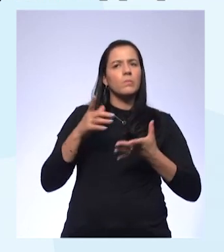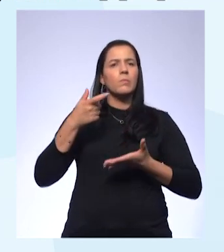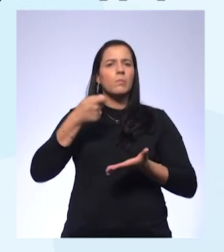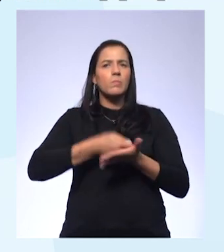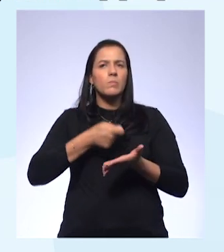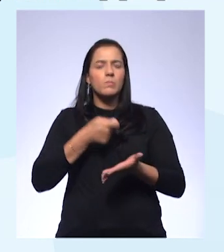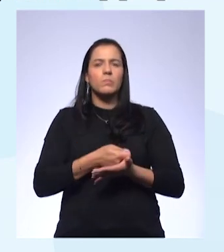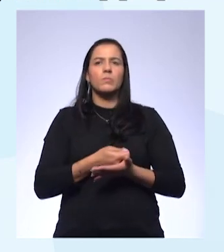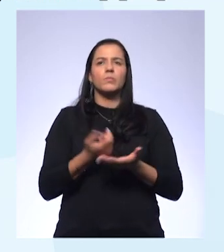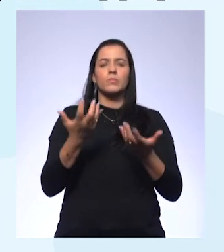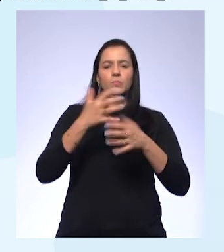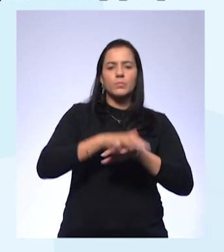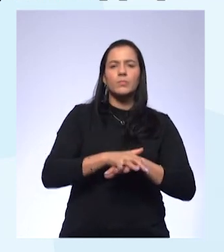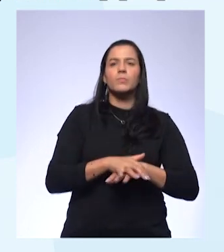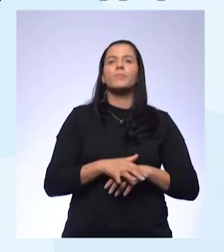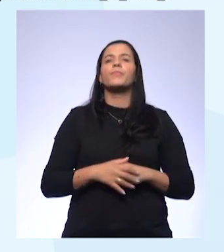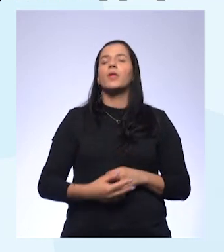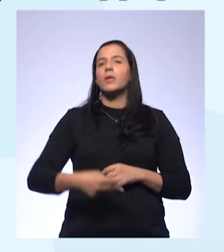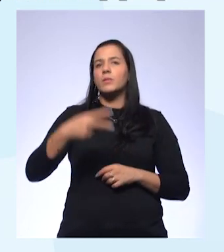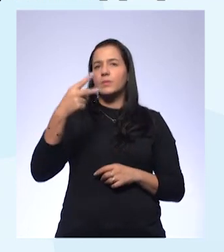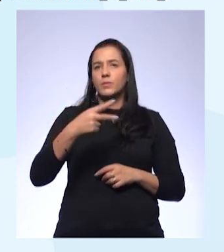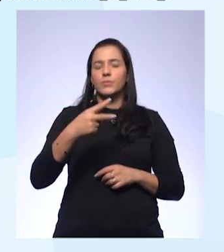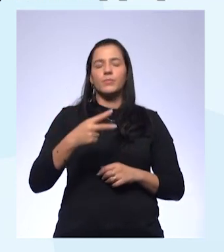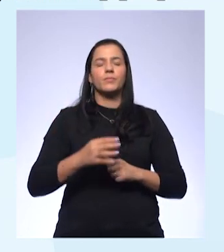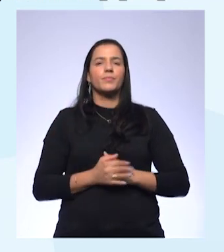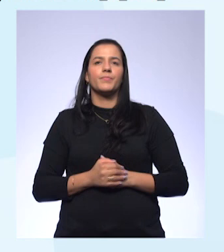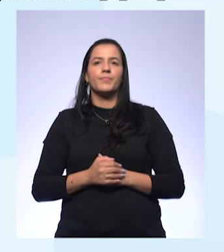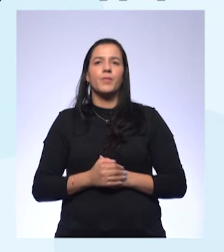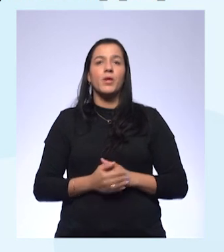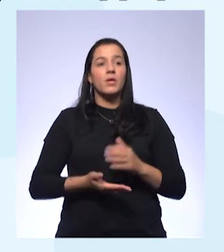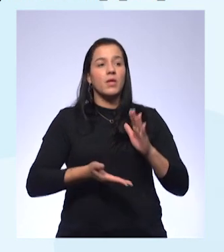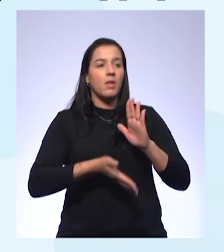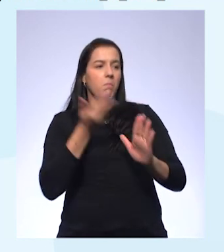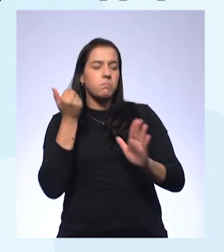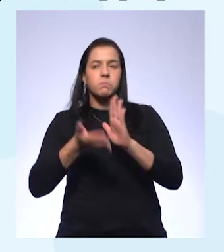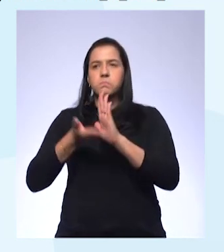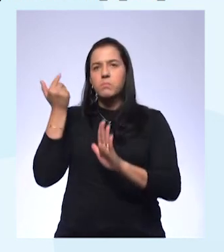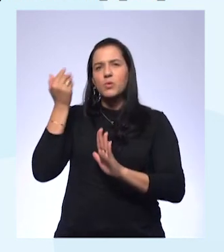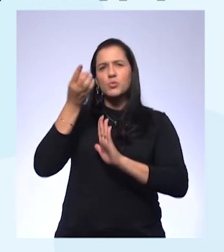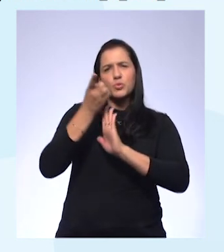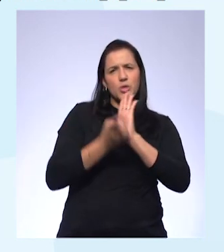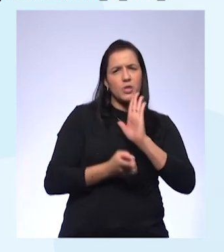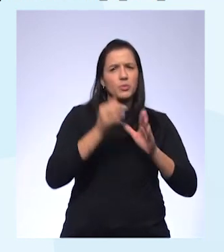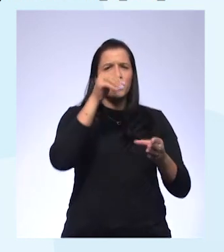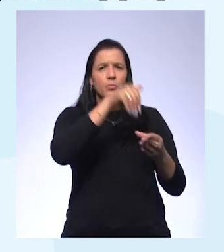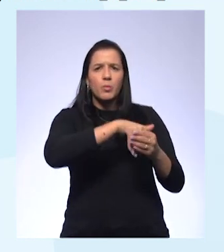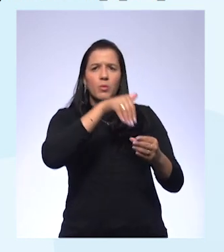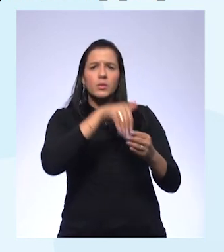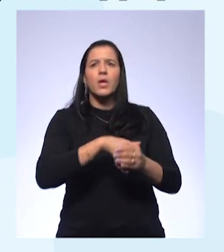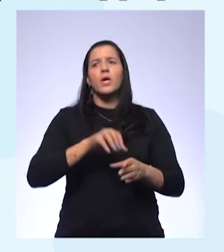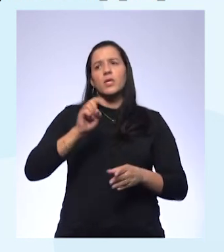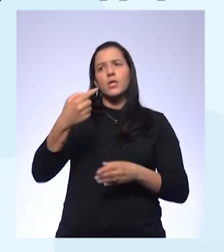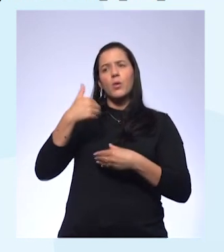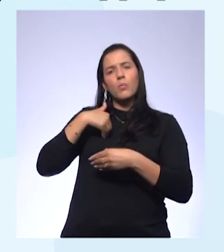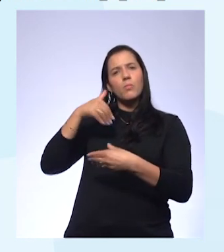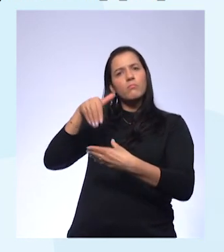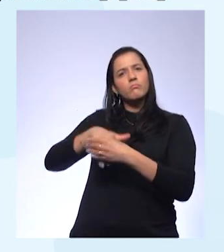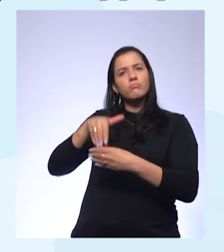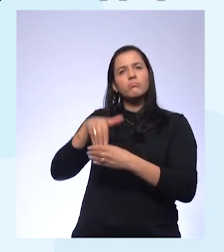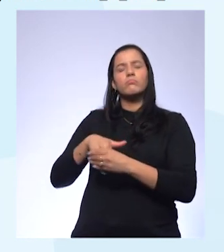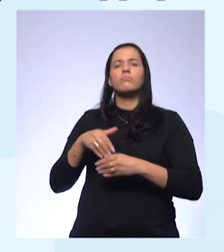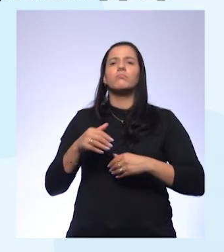prerrogativa de função. Segundo, suspensão do direito de votar e de ser votado nas eleições